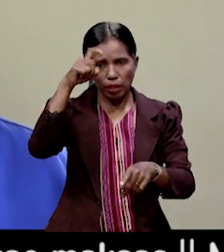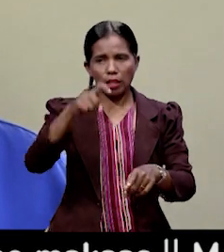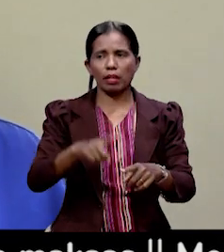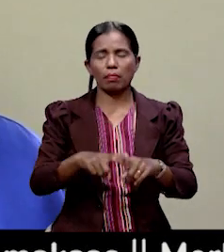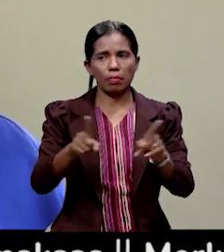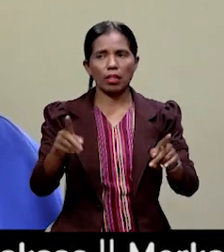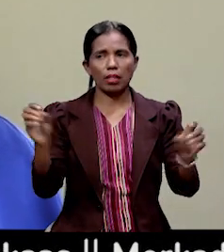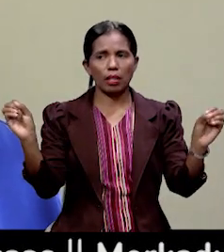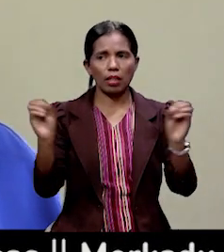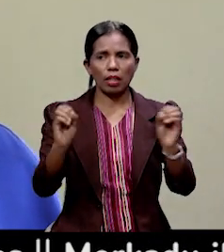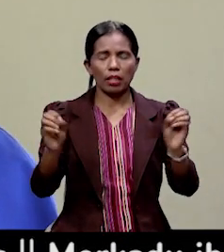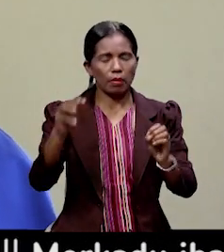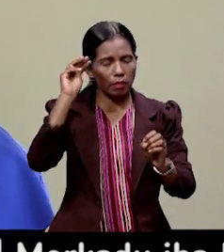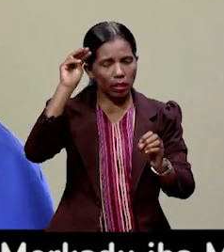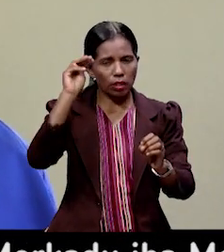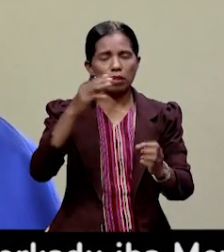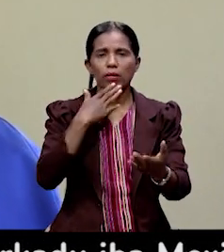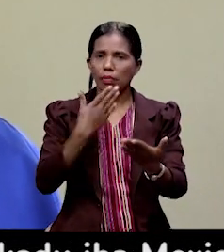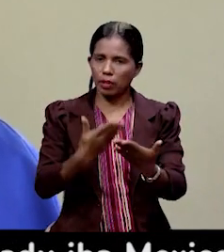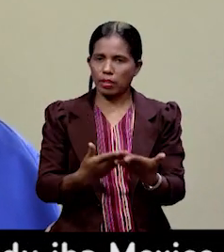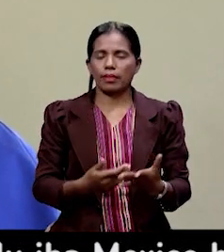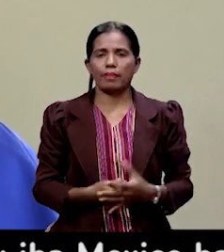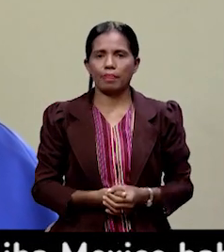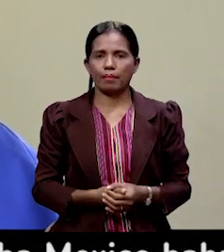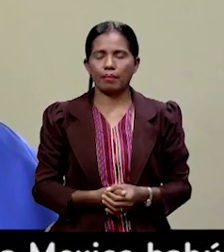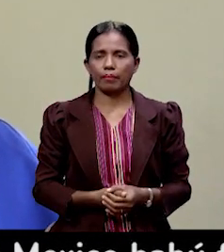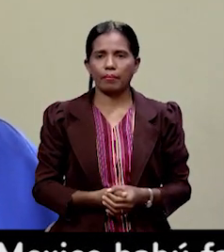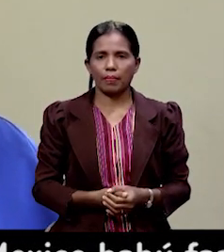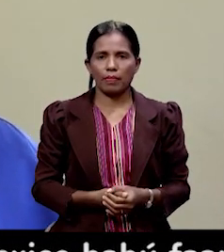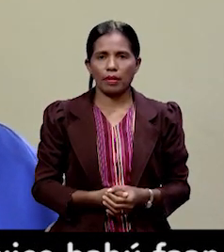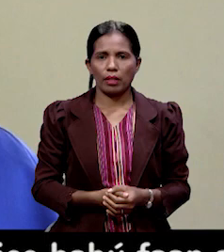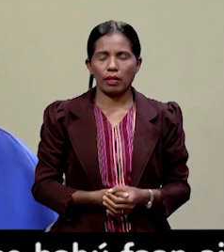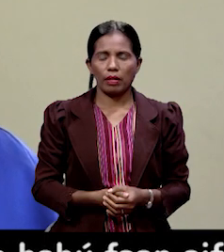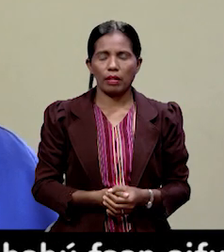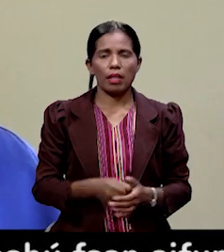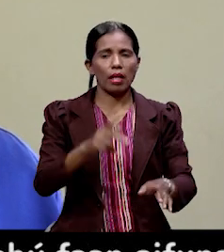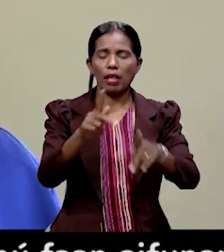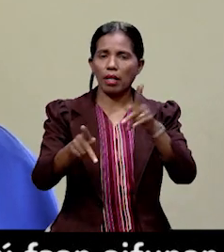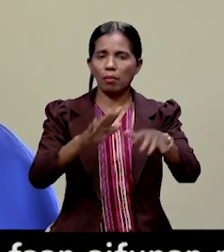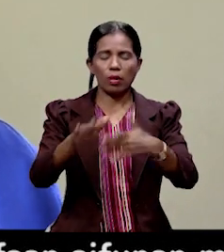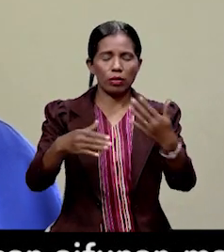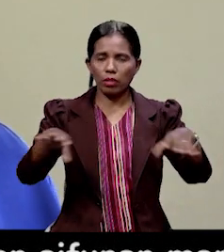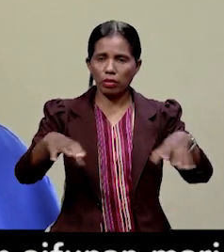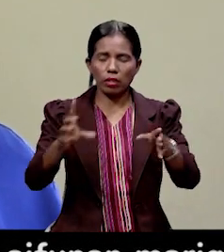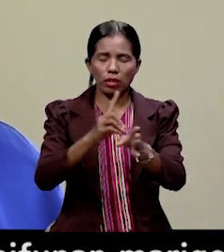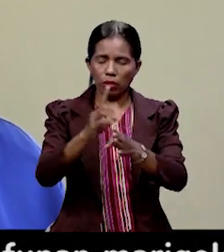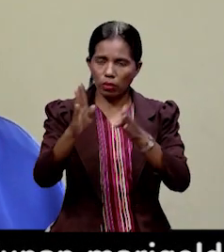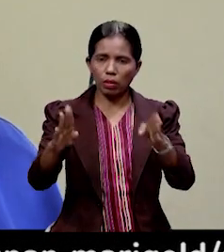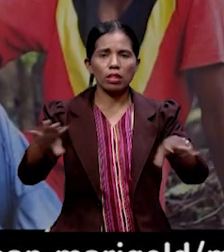mas ele é ministro, deve ver qualidade. E funcionário, vira diretor nacional, vira